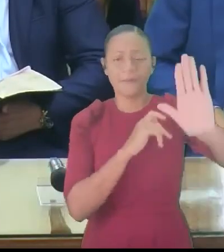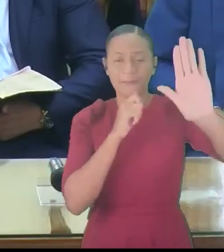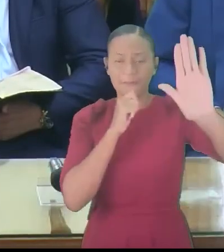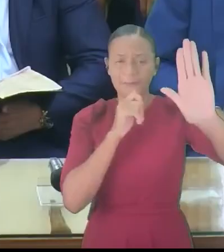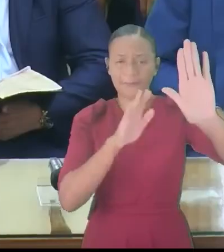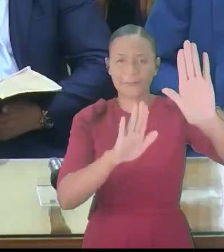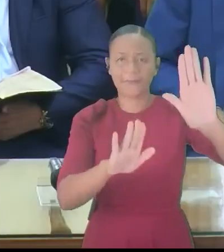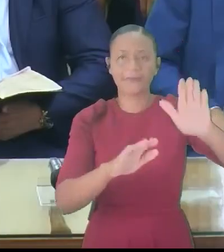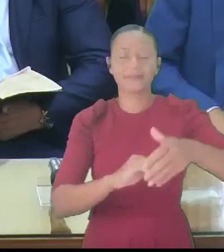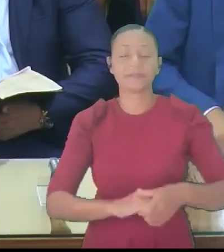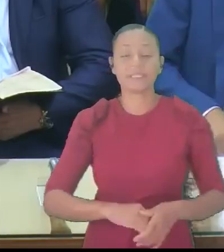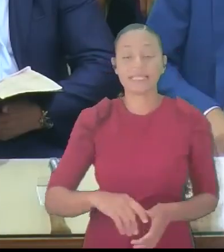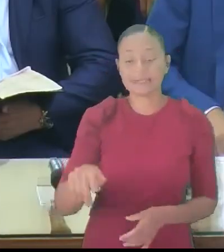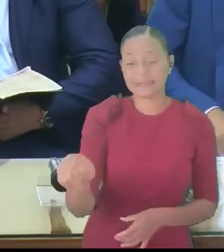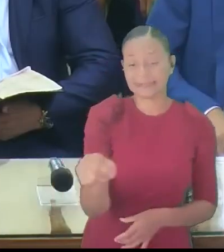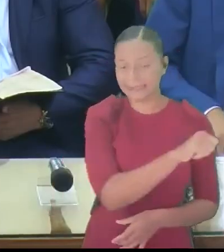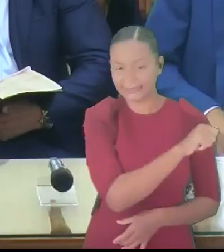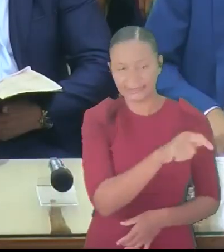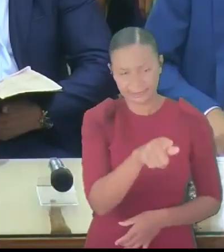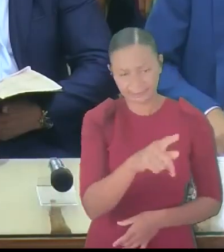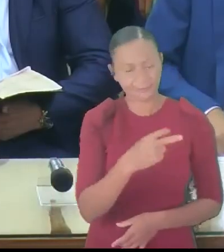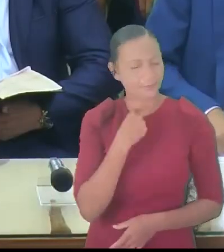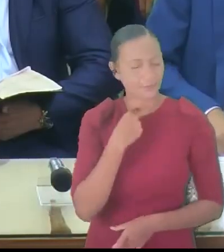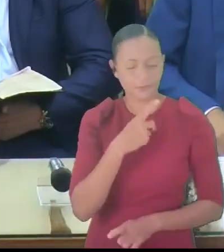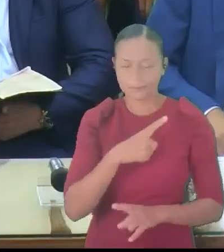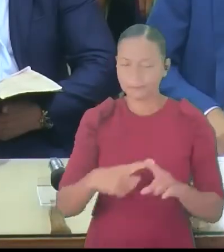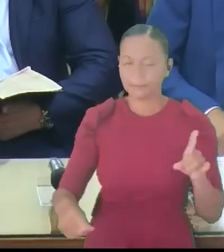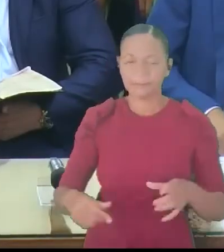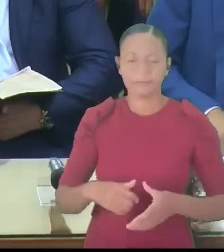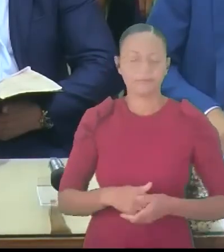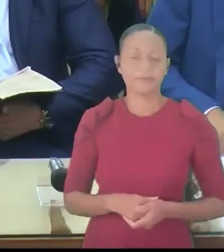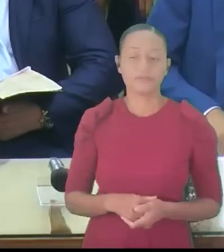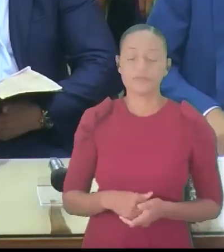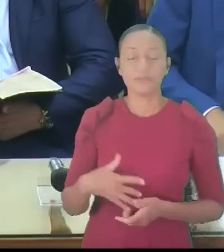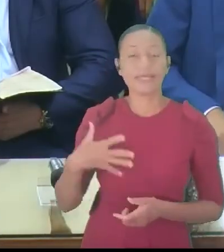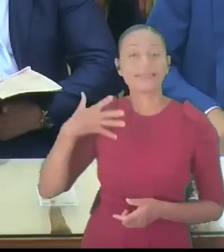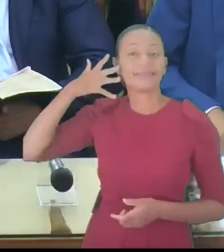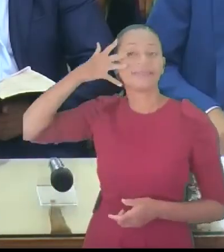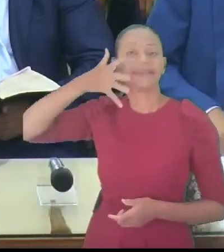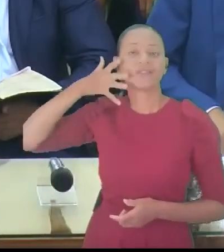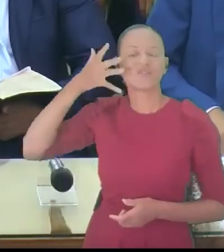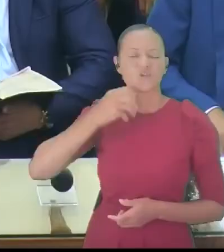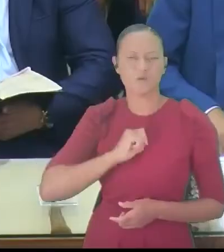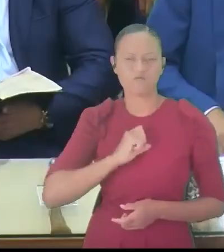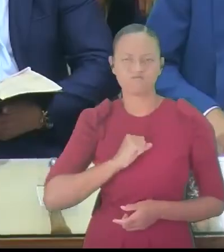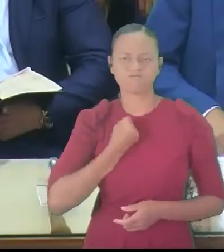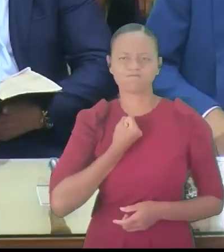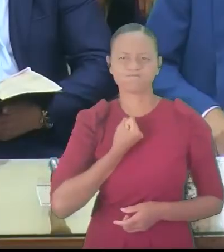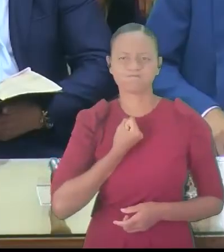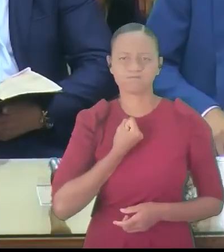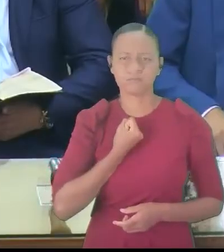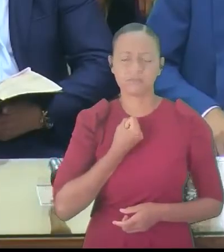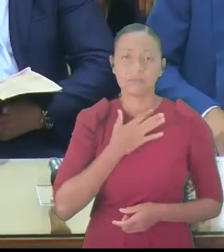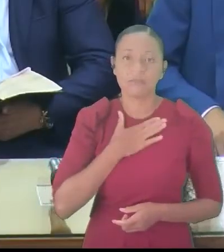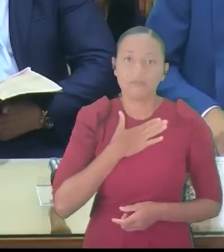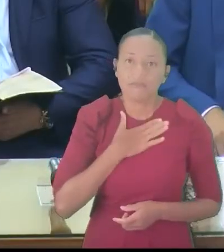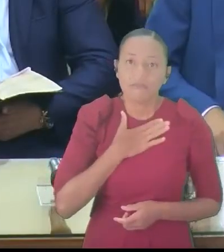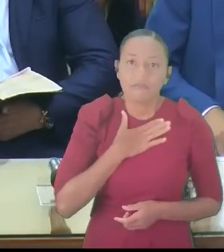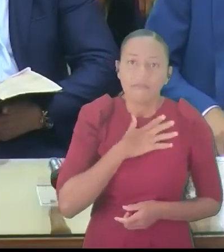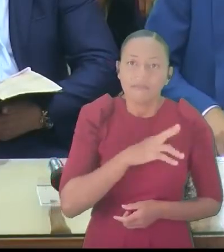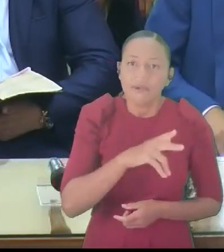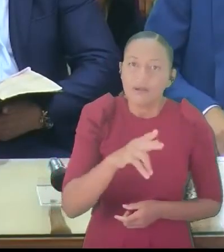irmão e disse: tire esse adesivo, porque isso é discurso de ódio. Meus irmãos, a coisa